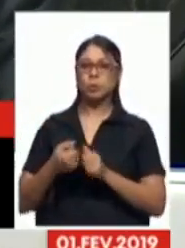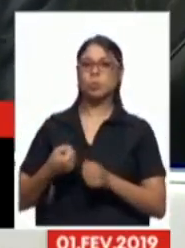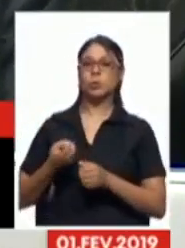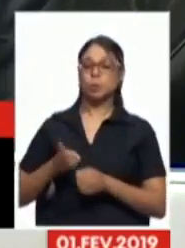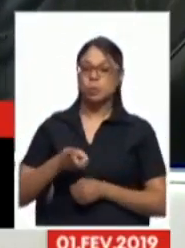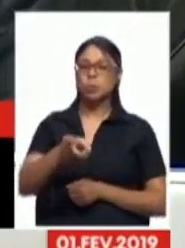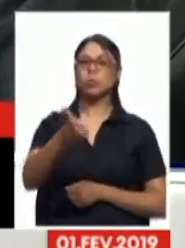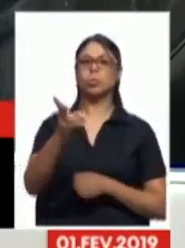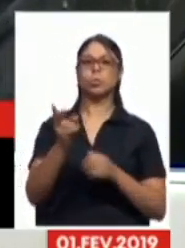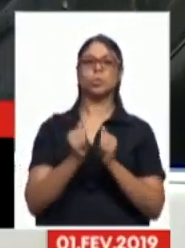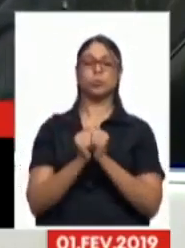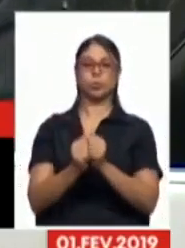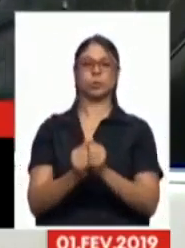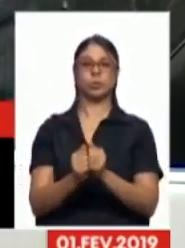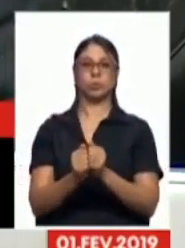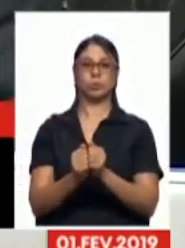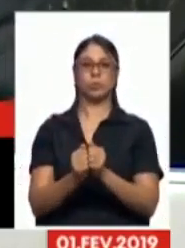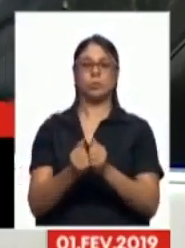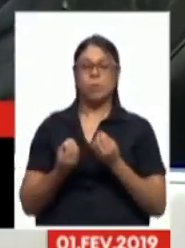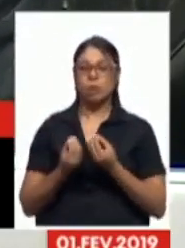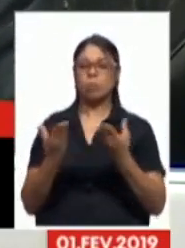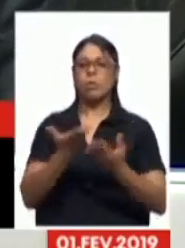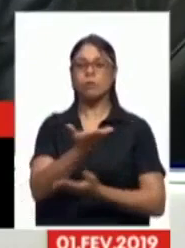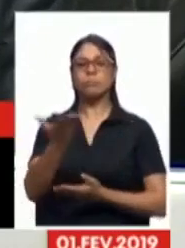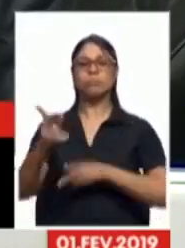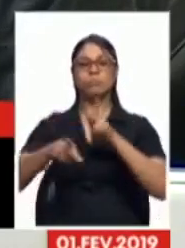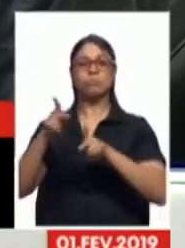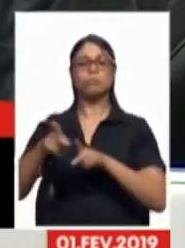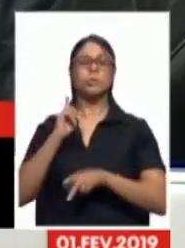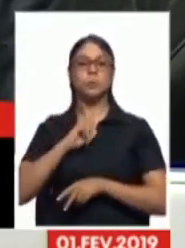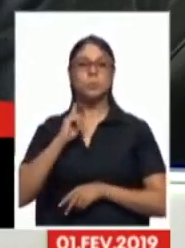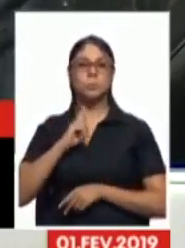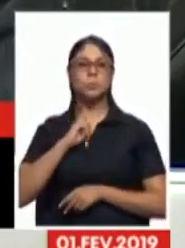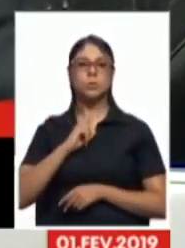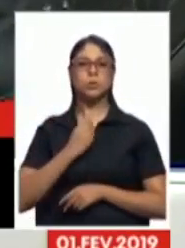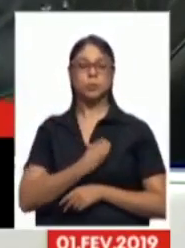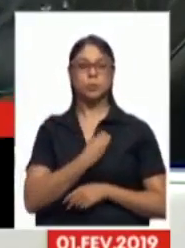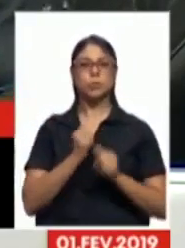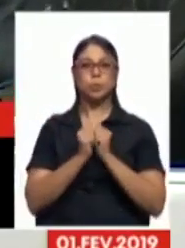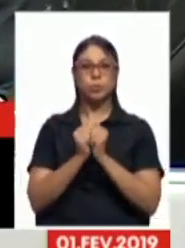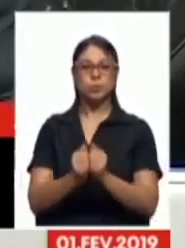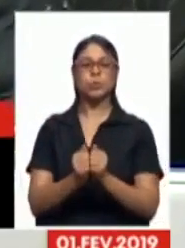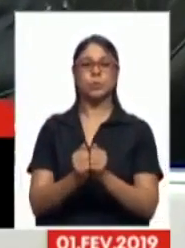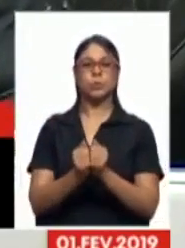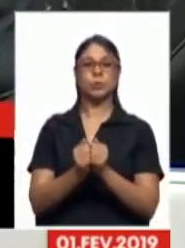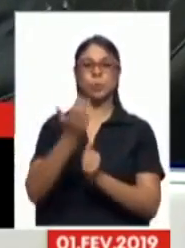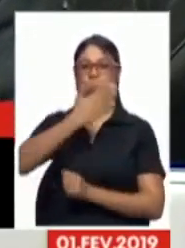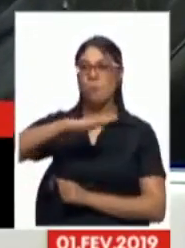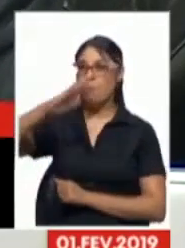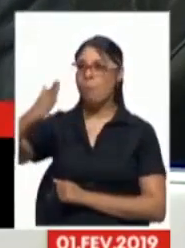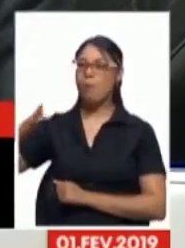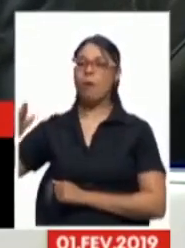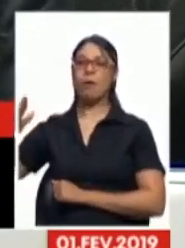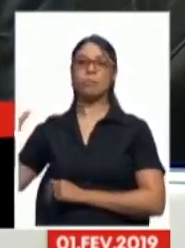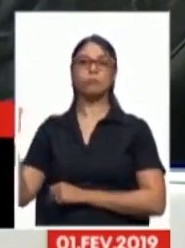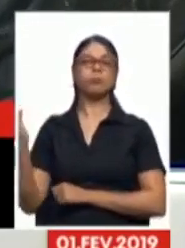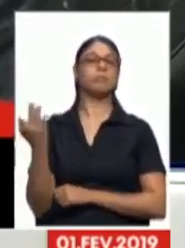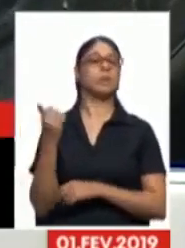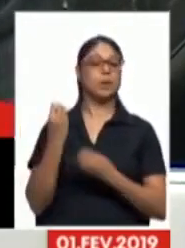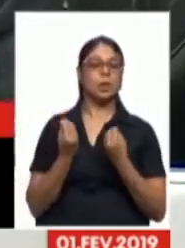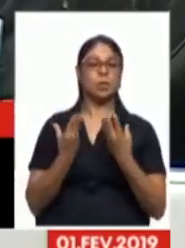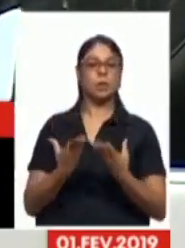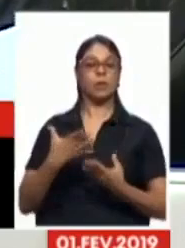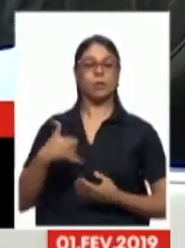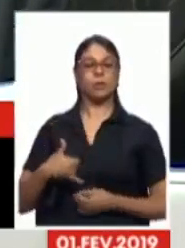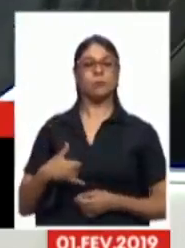nessa direção para propiciar aos mineiros que habitam nossas montanhas e vales a dignidade e o bem-estar que